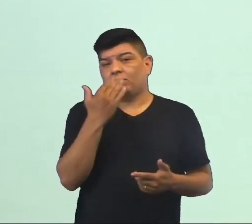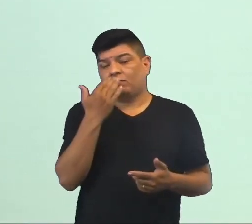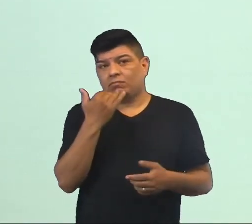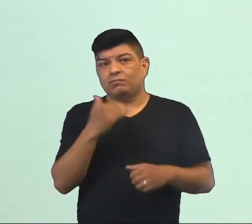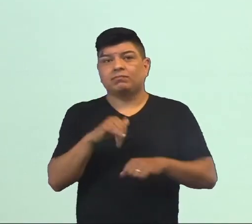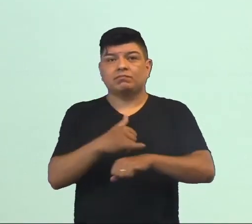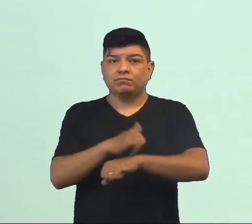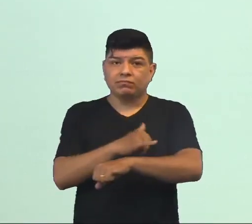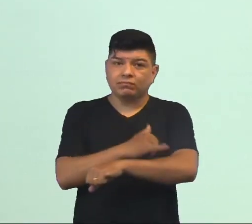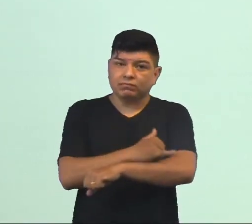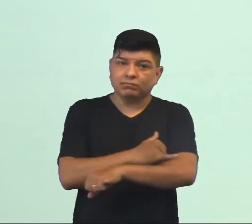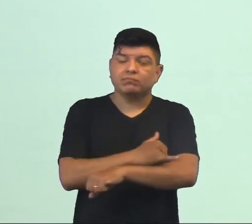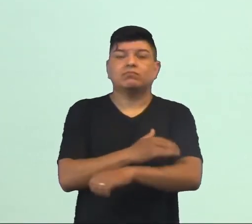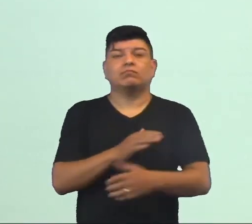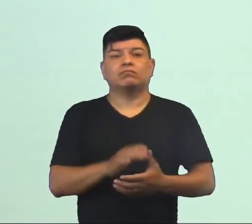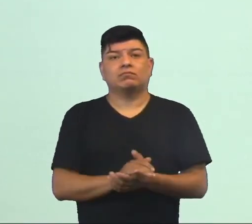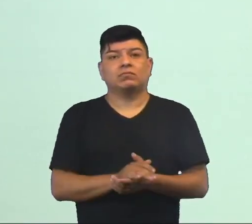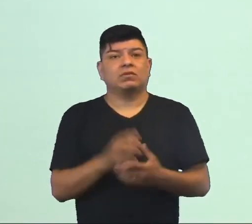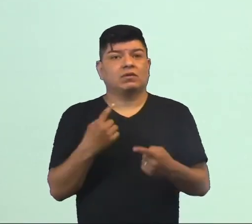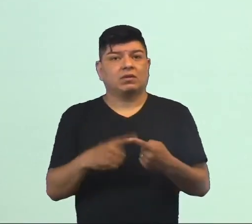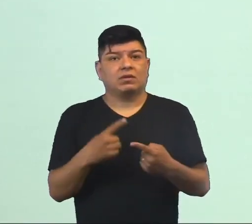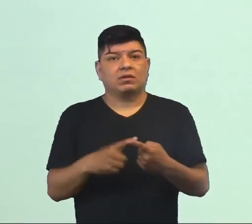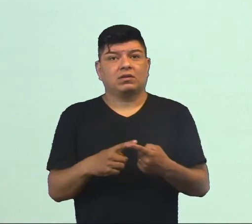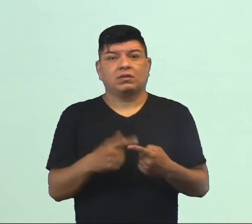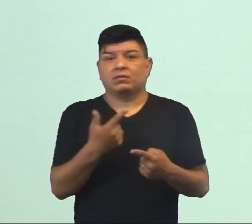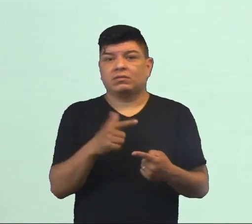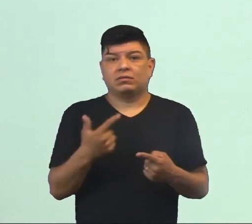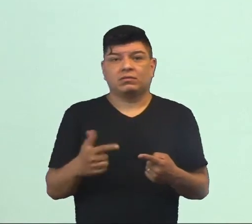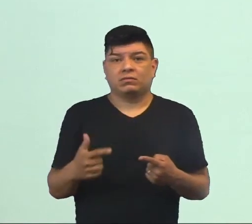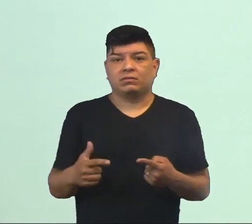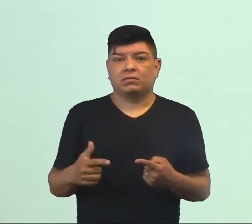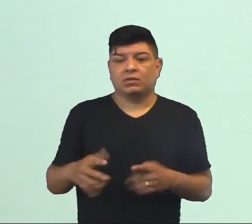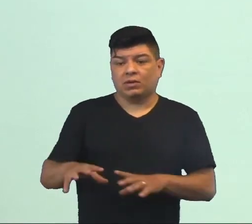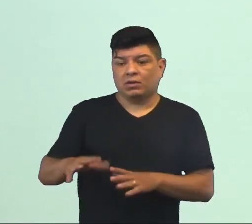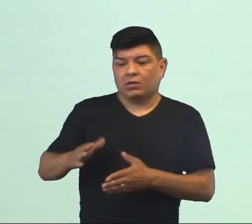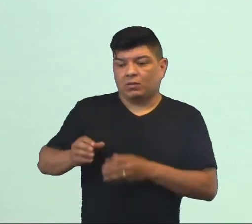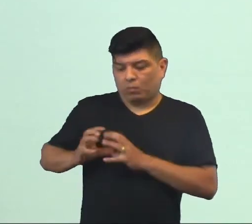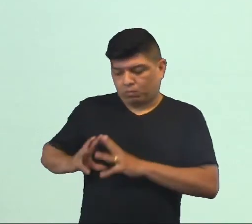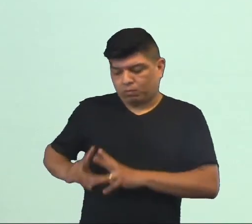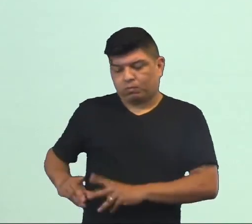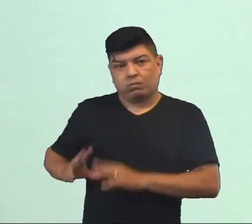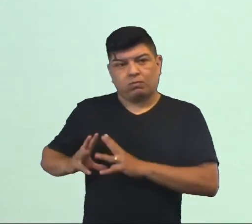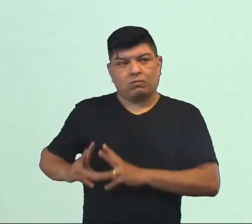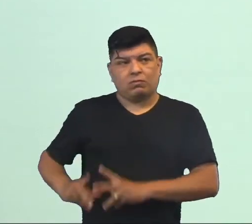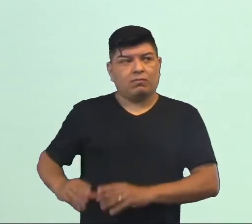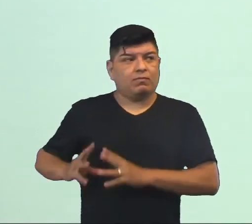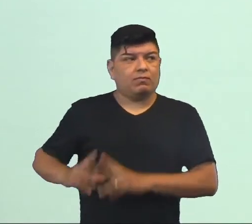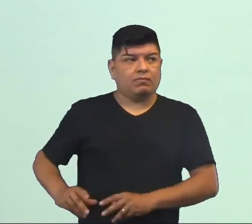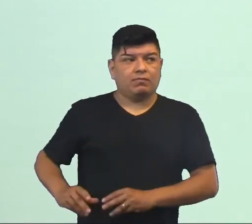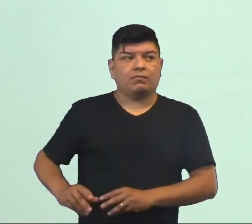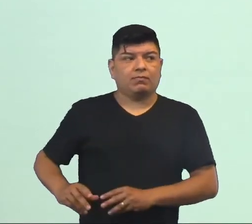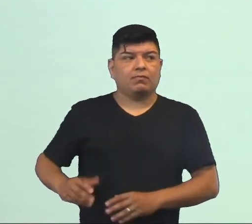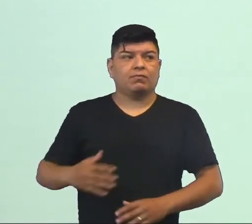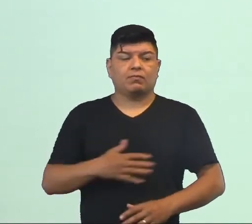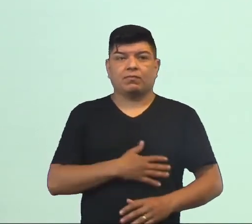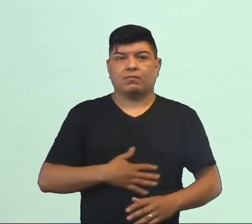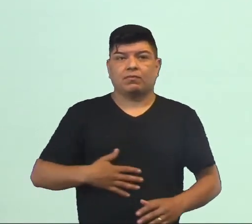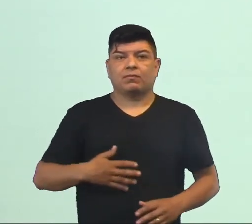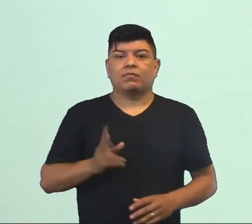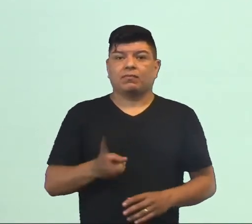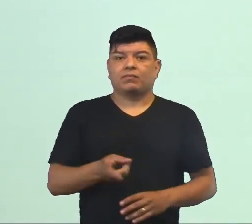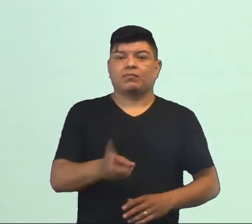alimentos gordurosos, porque nós não vamos ter mais esse filtro, essa limpeza no nosso organismo.